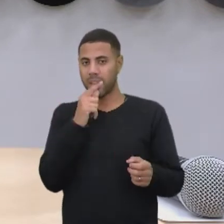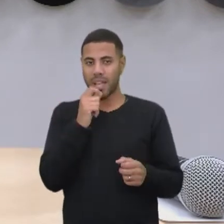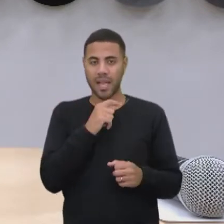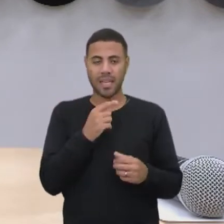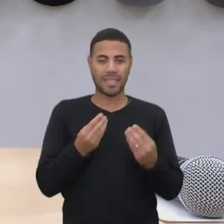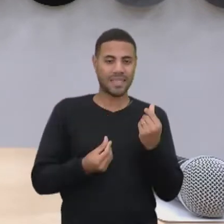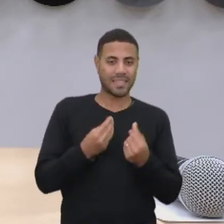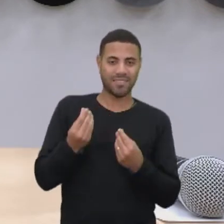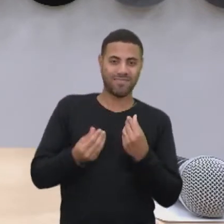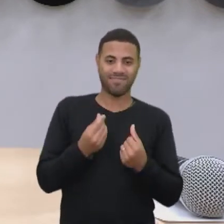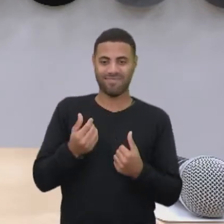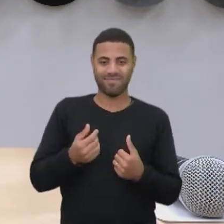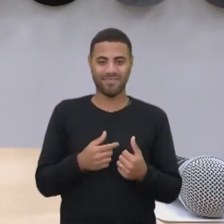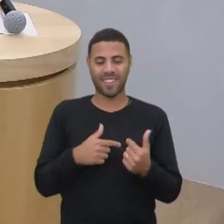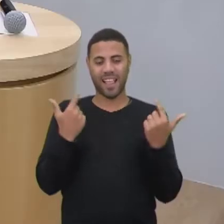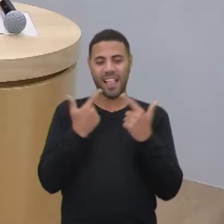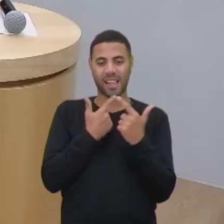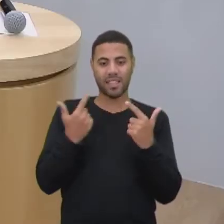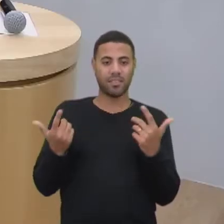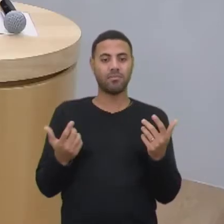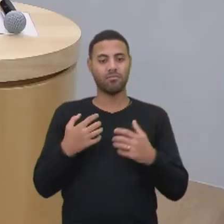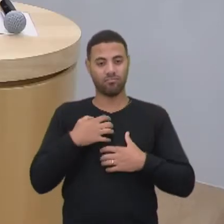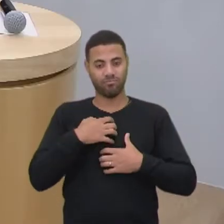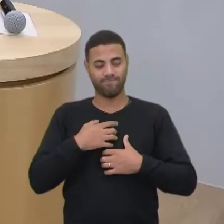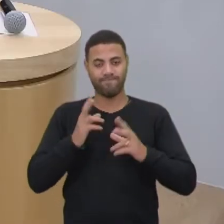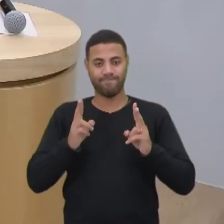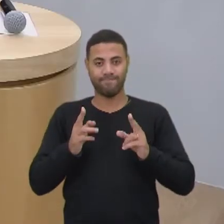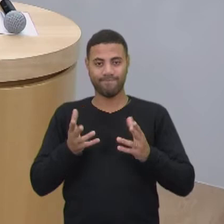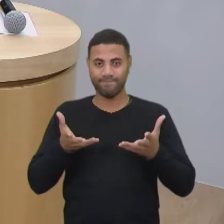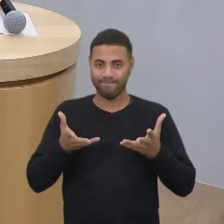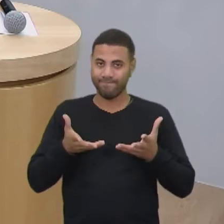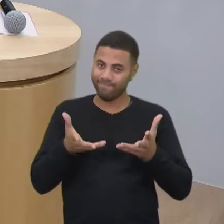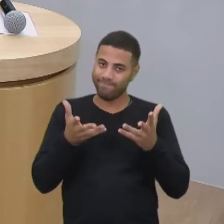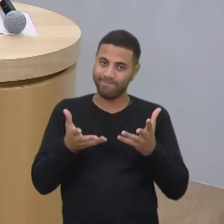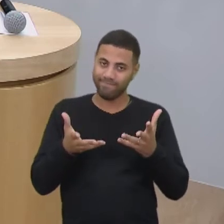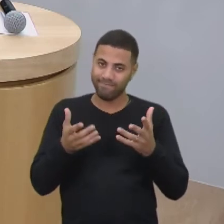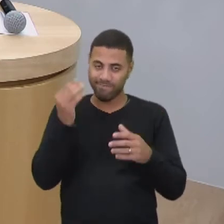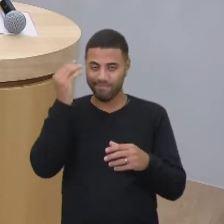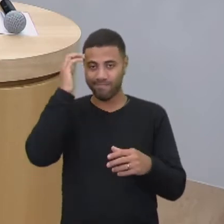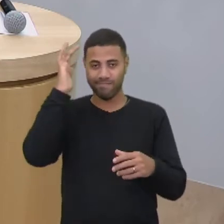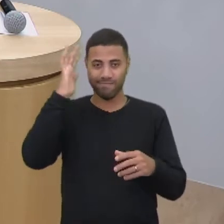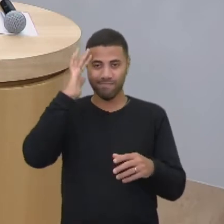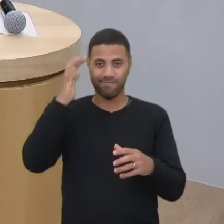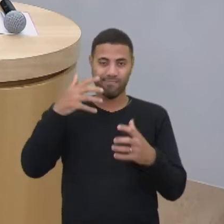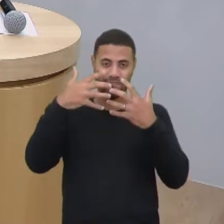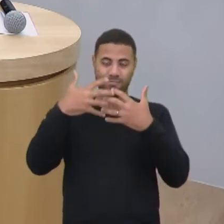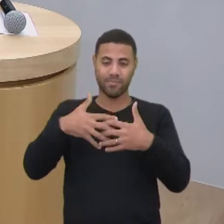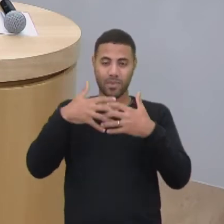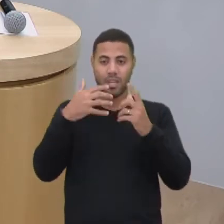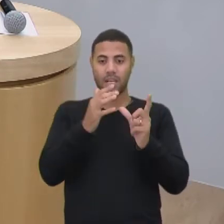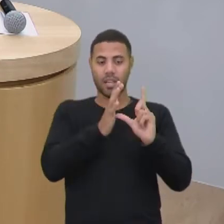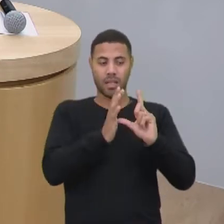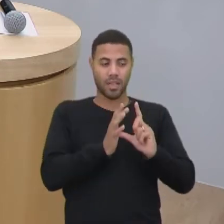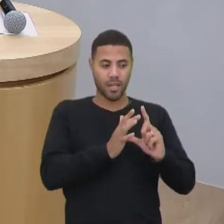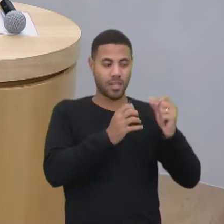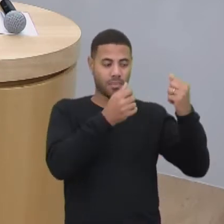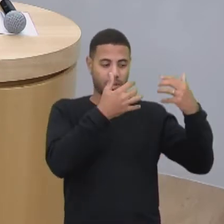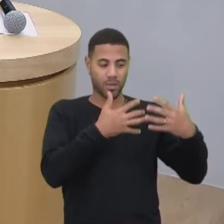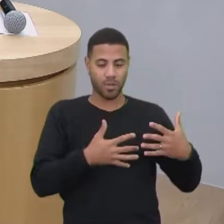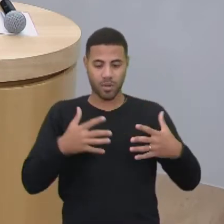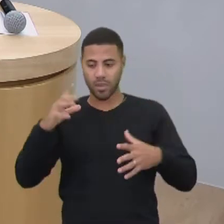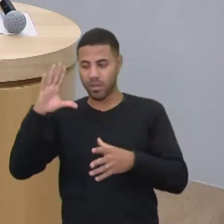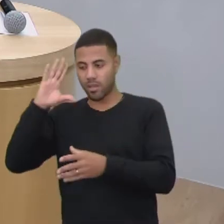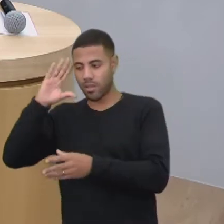coisa de sarcasmo, né? Que é para poder estabelecer uma relação entre o que foi dito antes e qual que é a ideia que